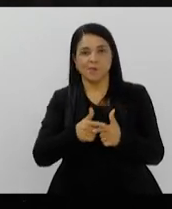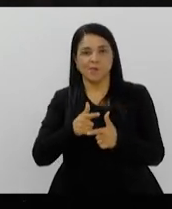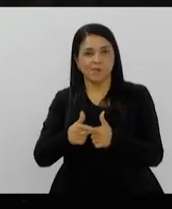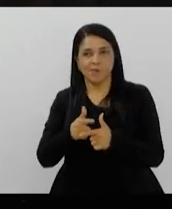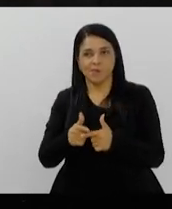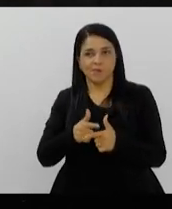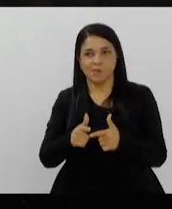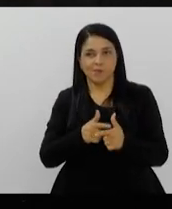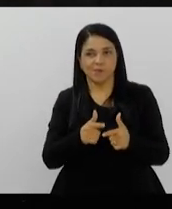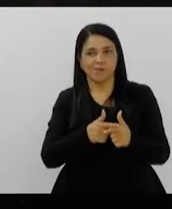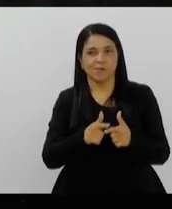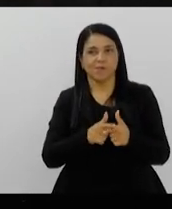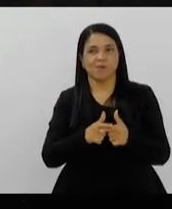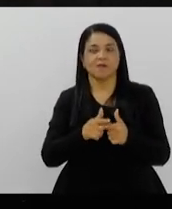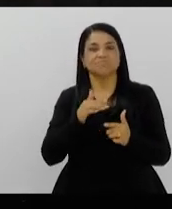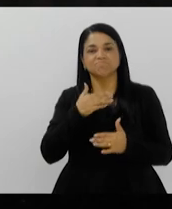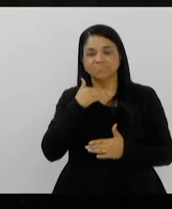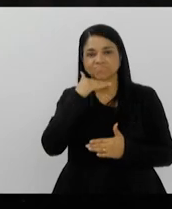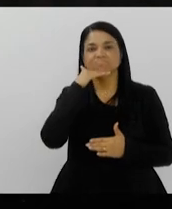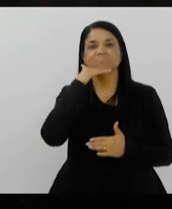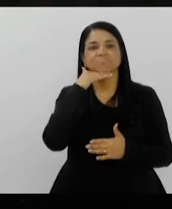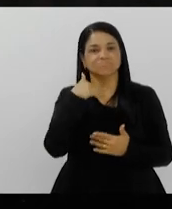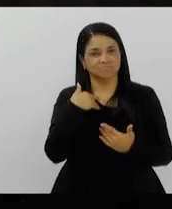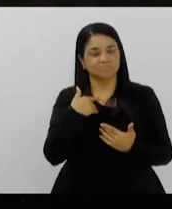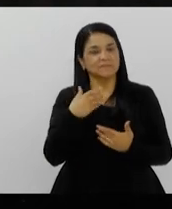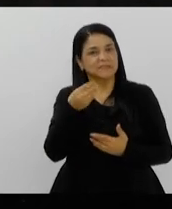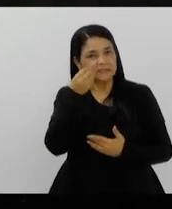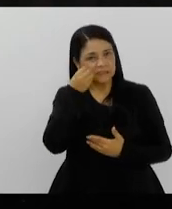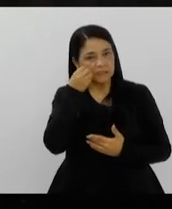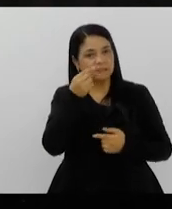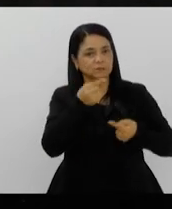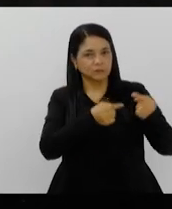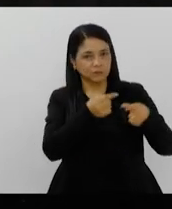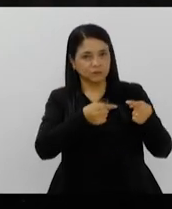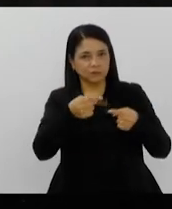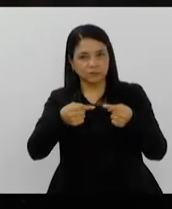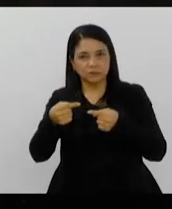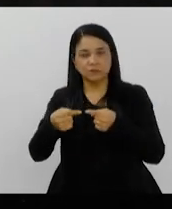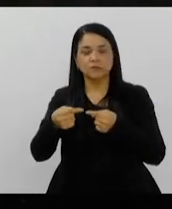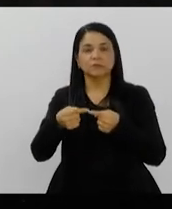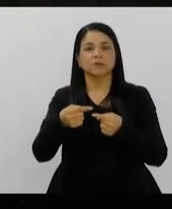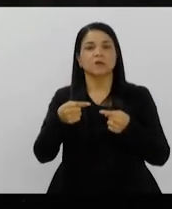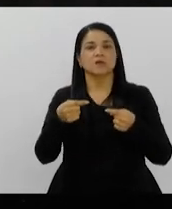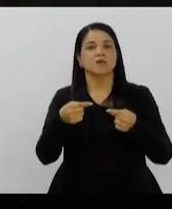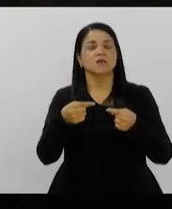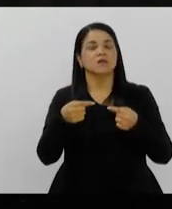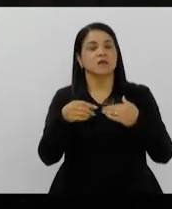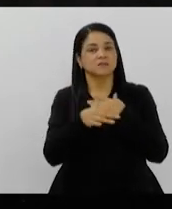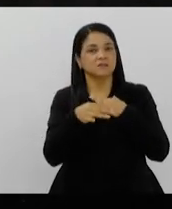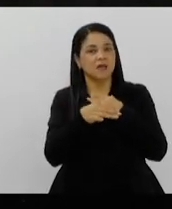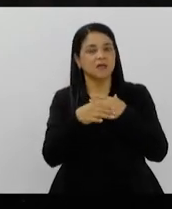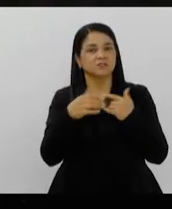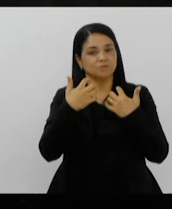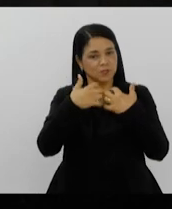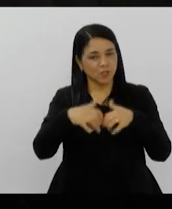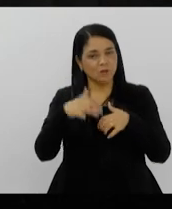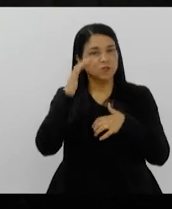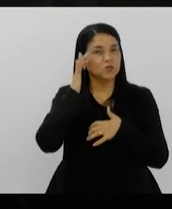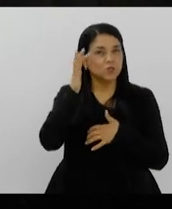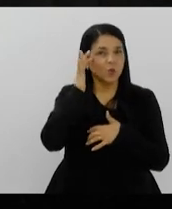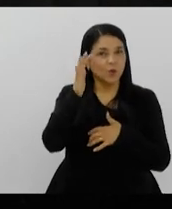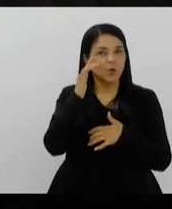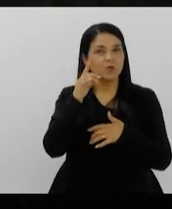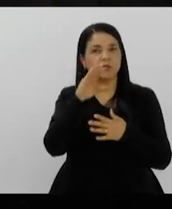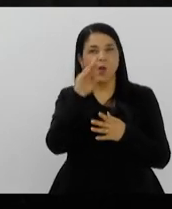nós saímos aí de cabeça erguida, tentamos debater ao máximo a cidade que a gente sonha, que é uma cidade do cuidado,